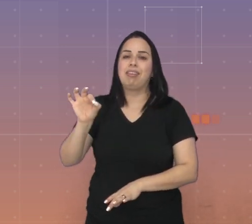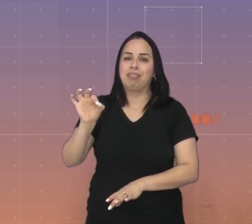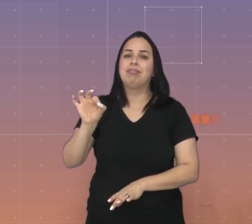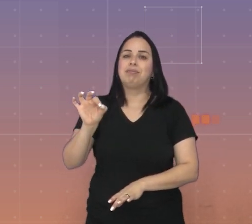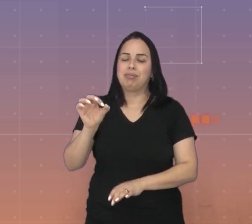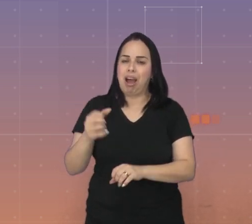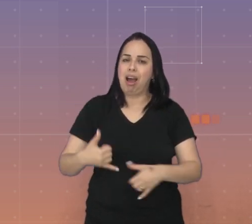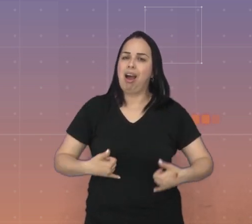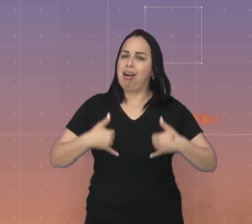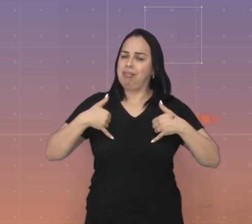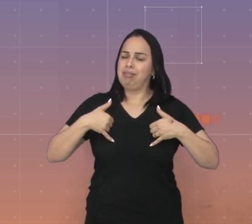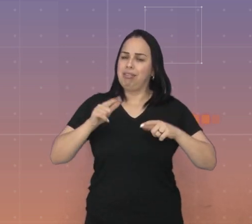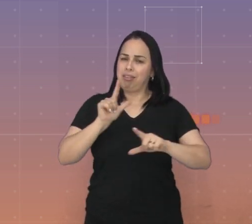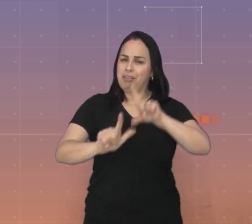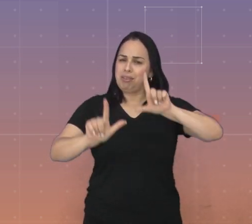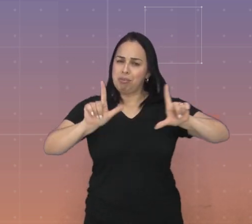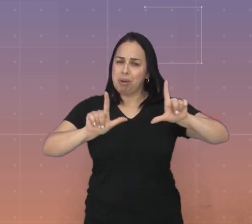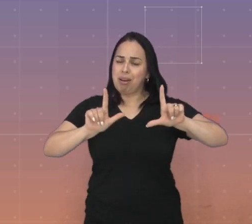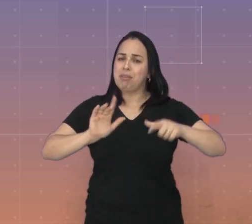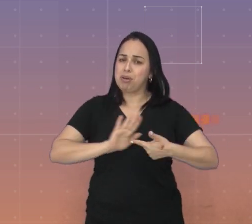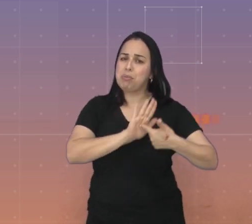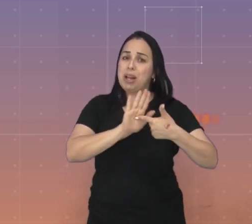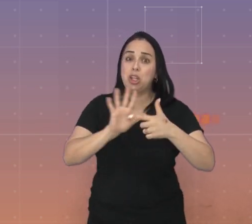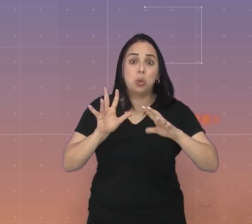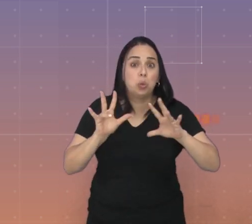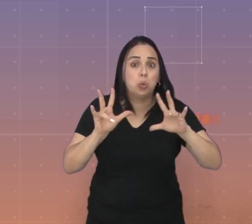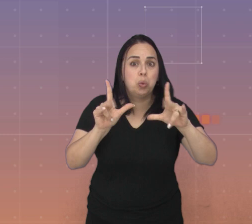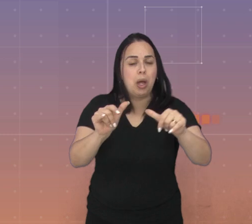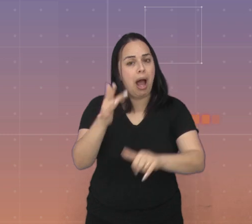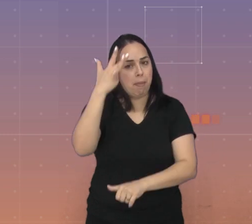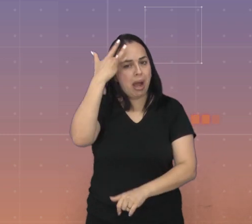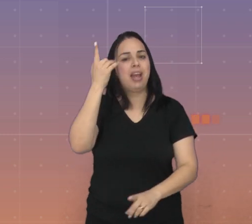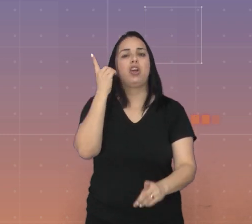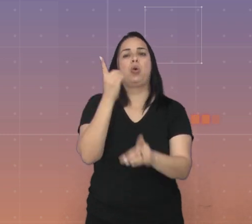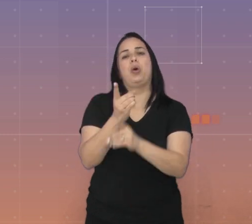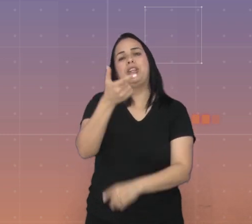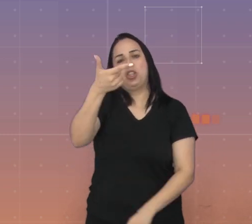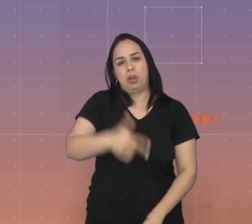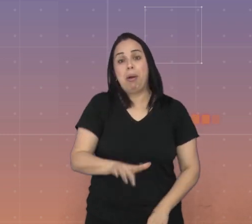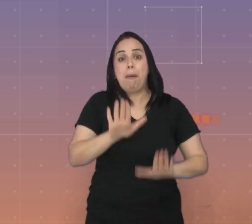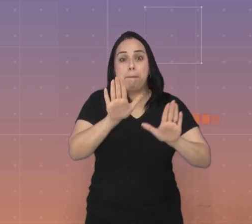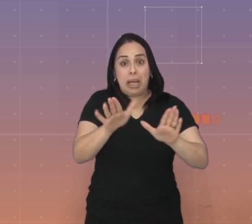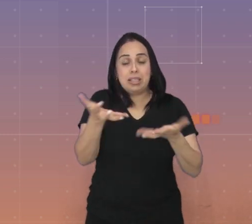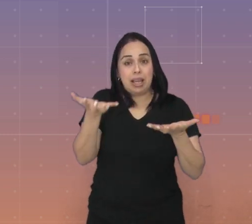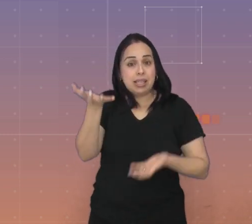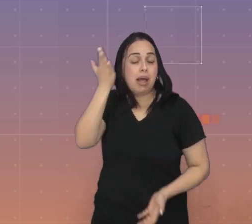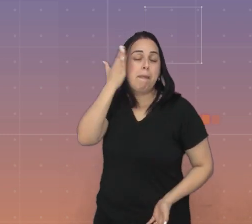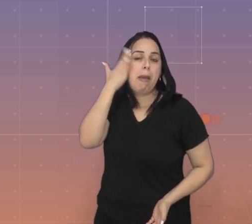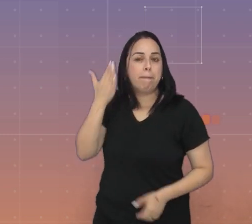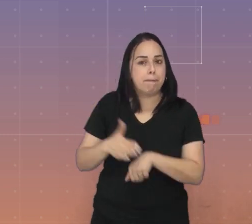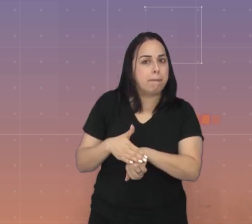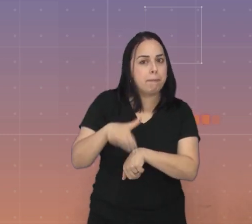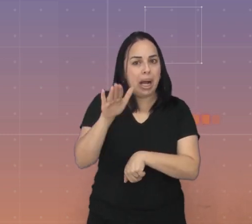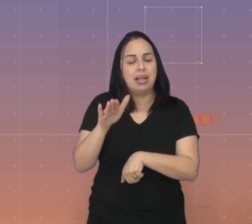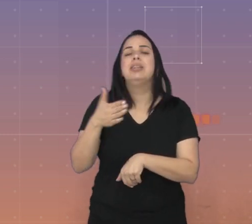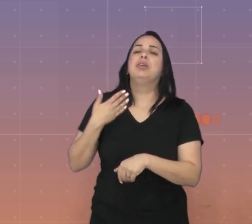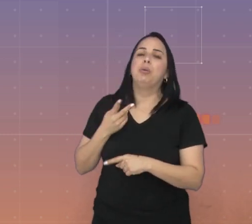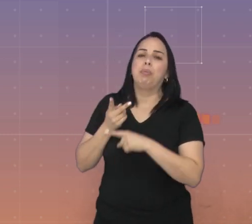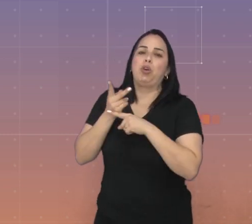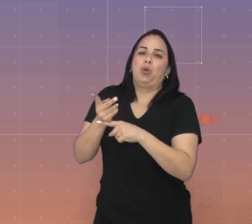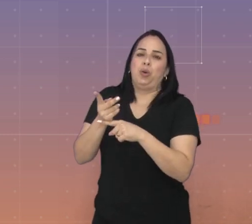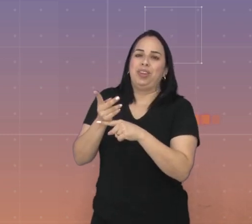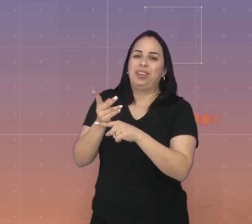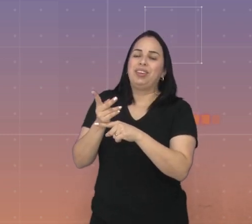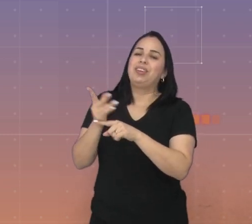TV Câmara. Vamos te mostrar tudo, viu? Então, amanhã é o nosso encontro, mas se quiser ficar por dentro do nosso trabalho, é